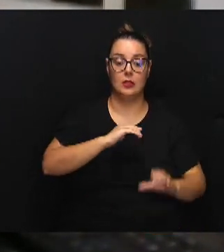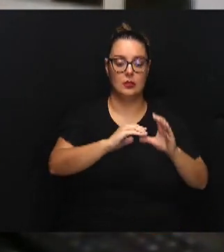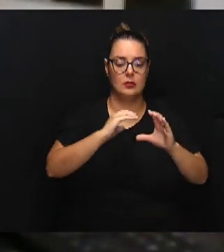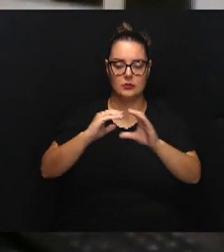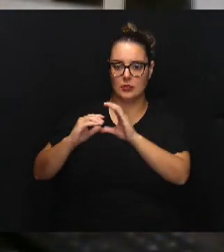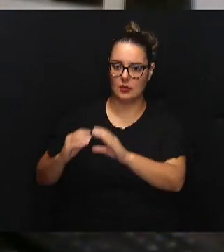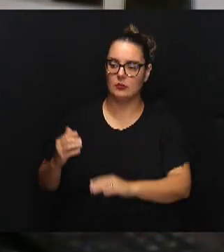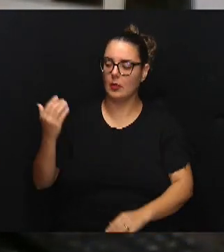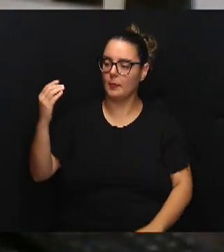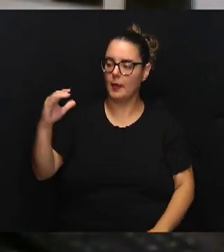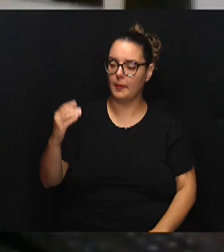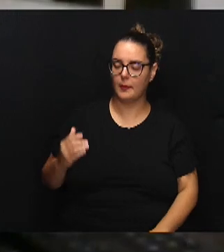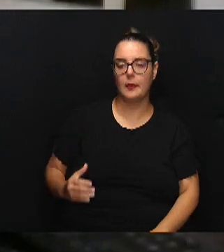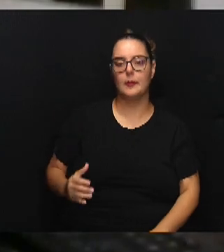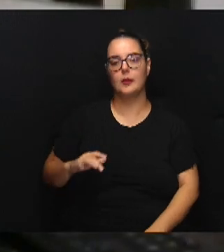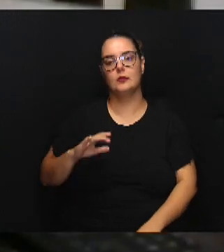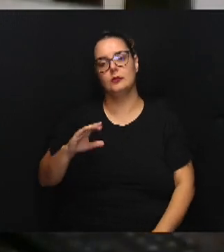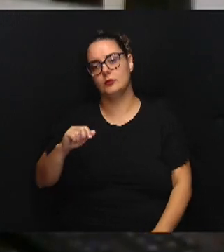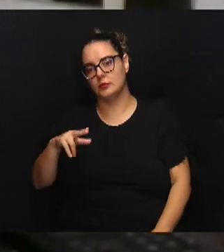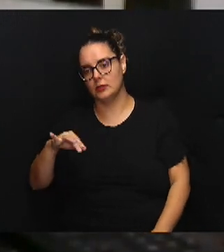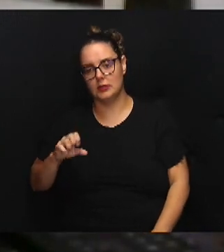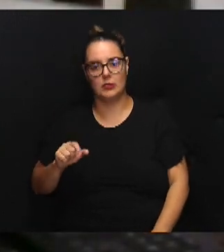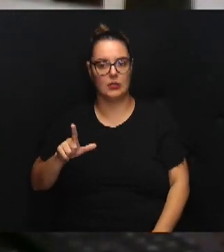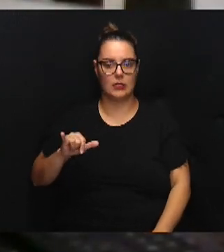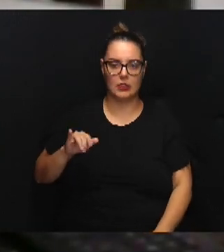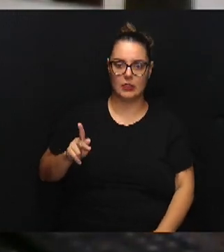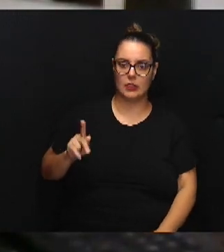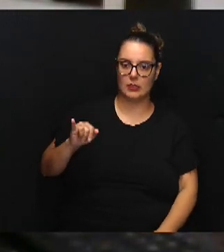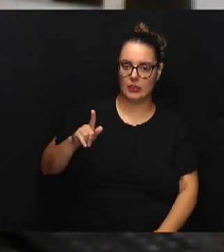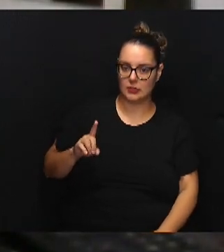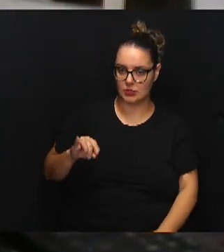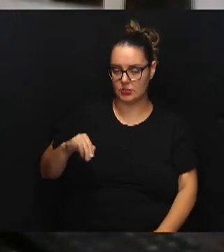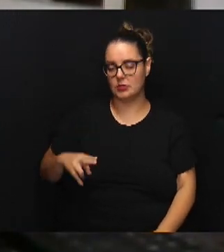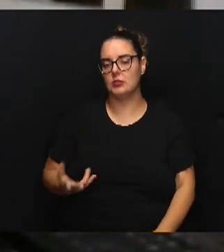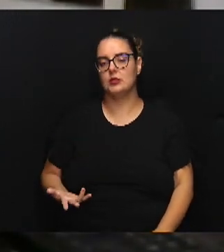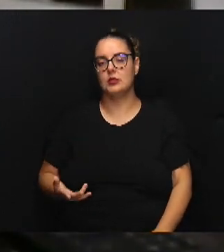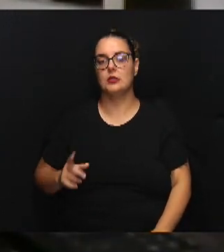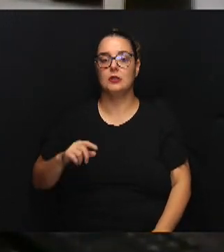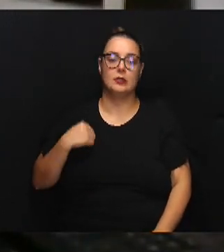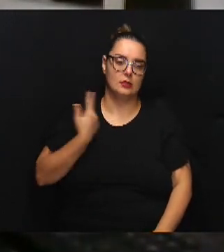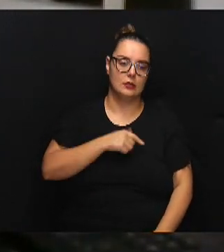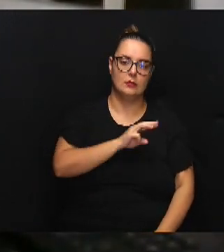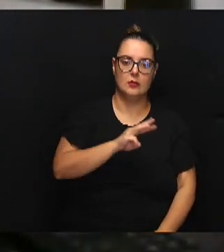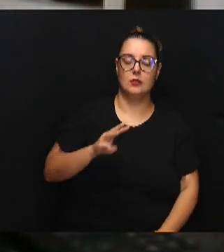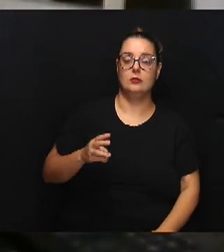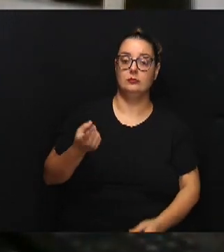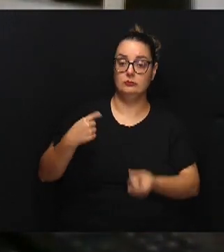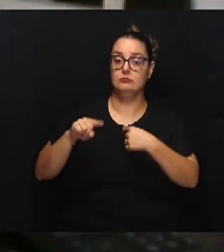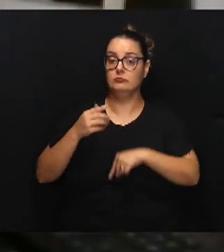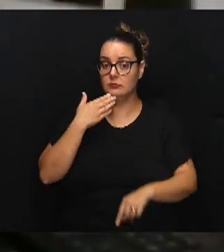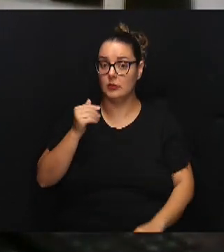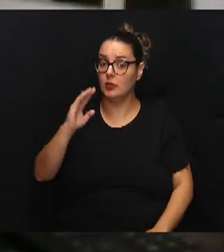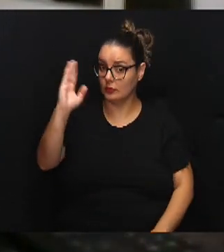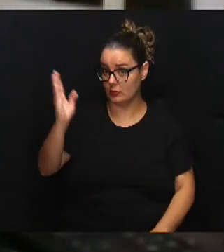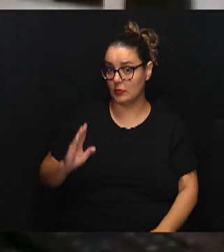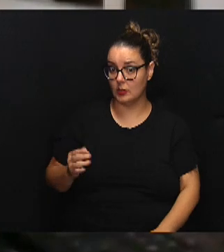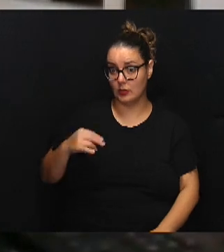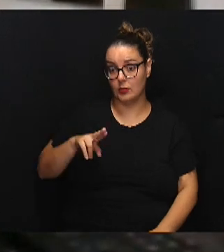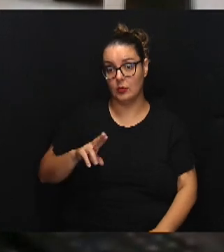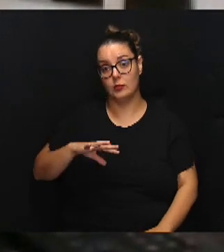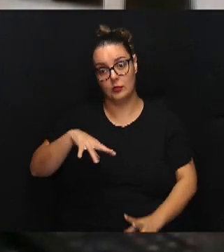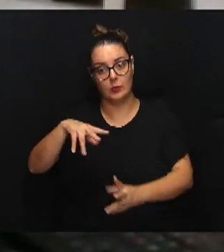está publicando nos canais, né? Seja LinkedIn, seja a nossa página, exemplos de casos bem-sucedidos, seja no Brasil, seja no